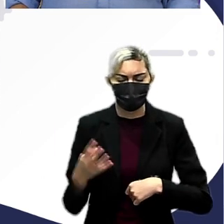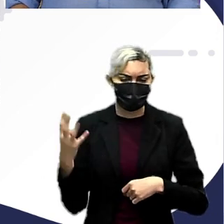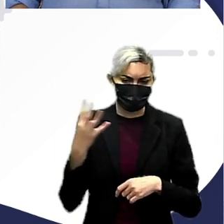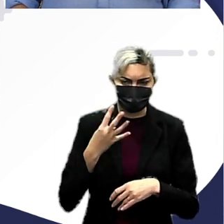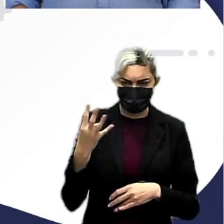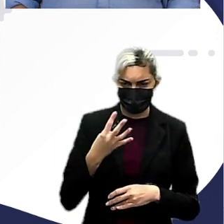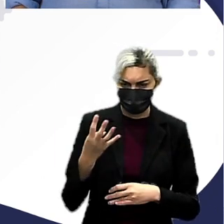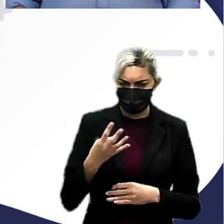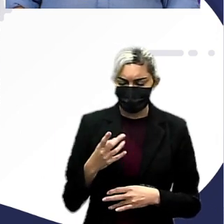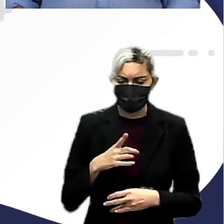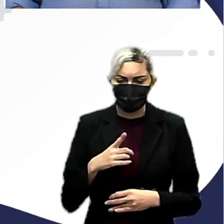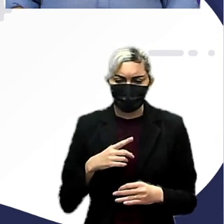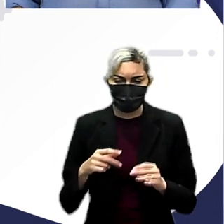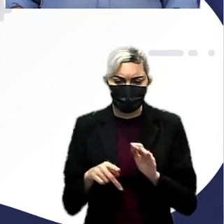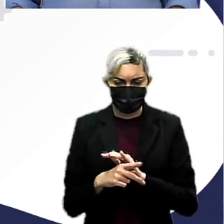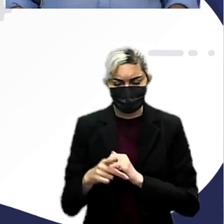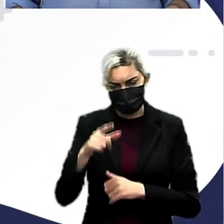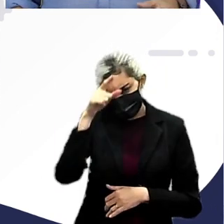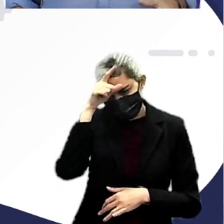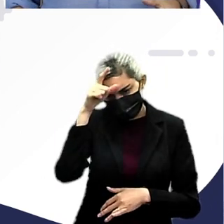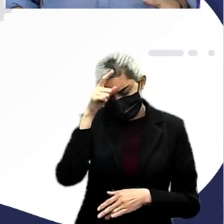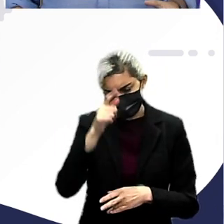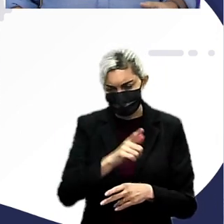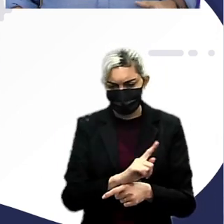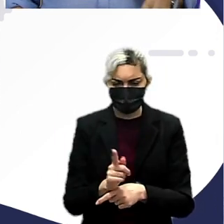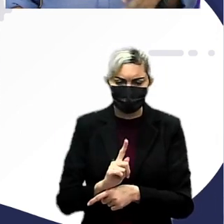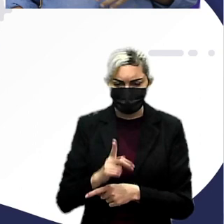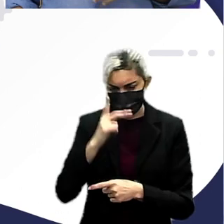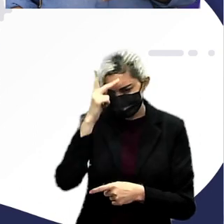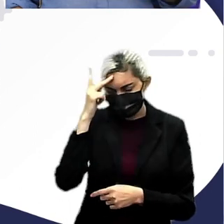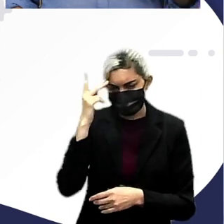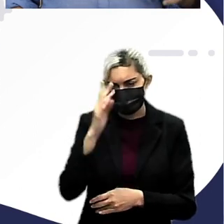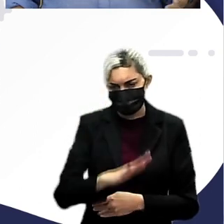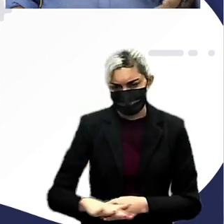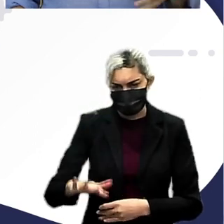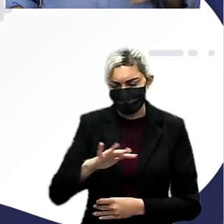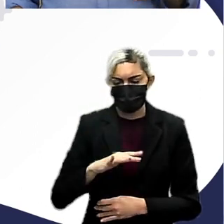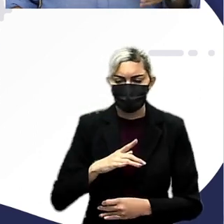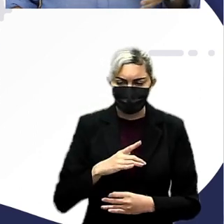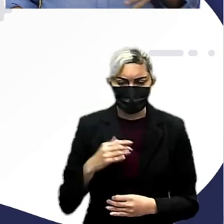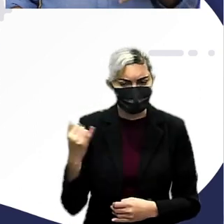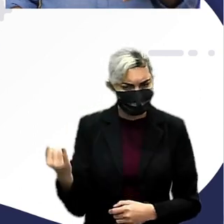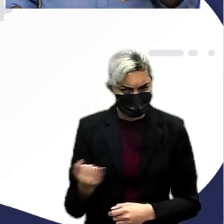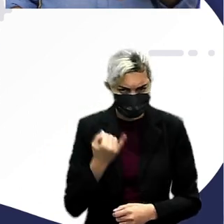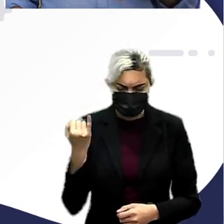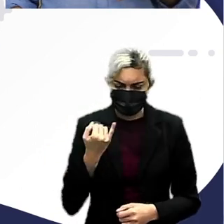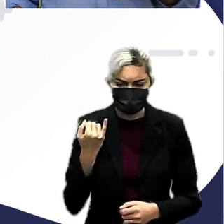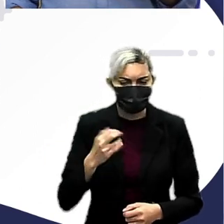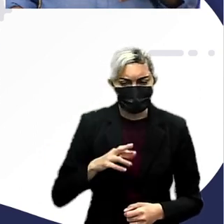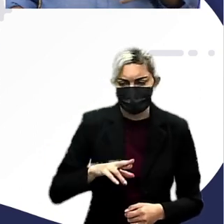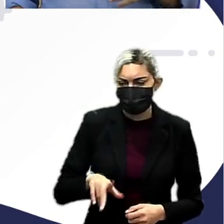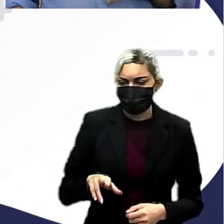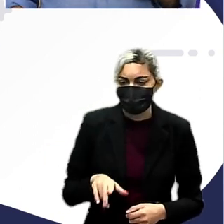quarto elemento diz respeito à liderança e gestão de pessoas, que é algo que indispensável,